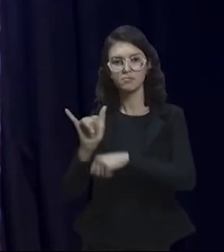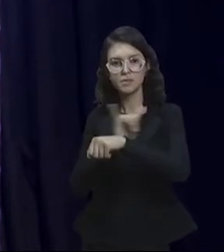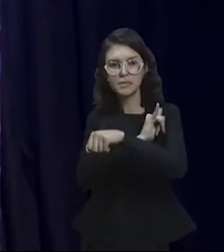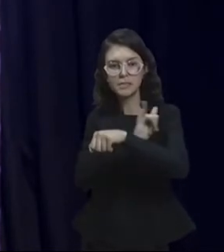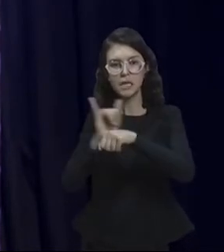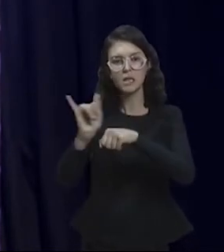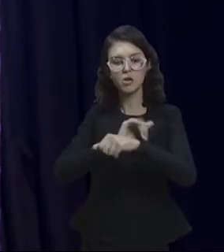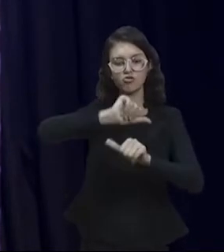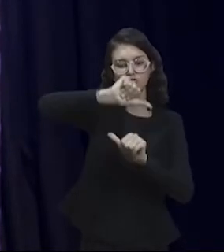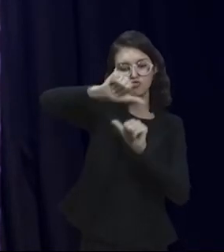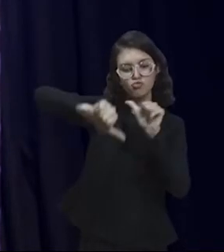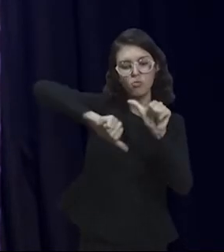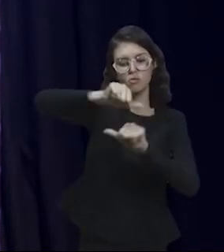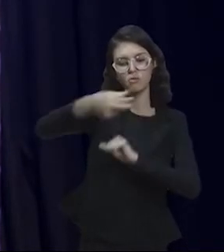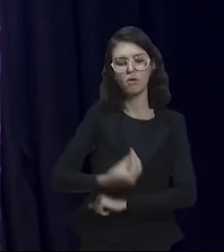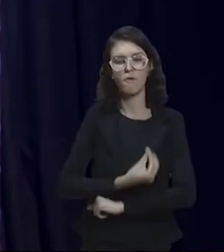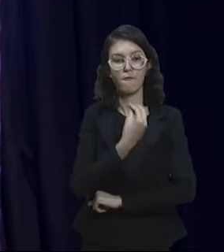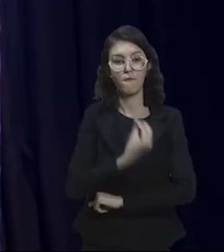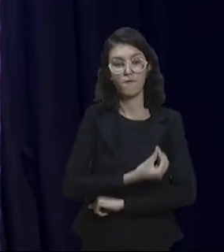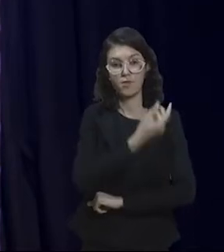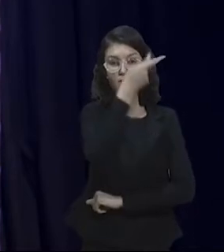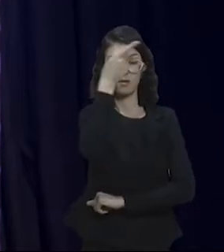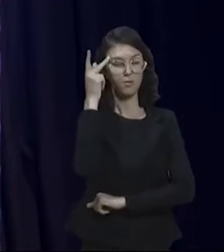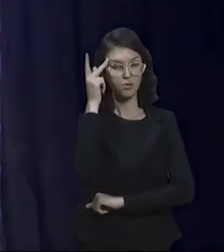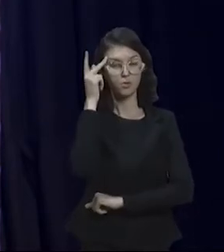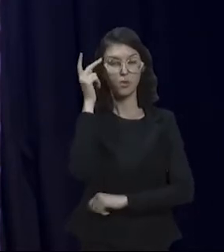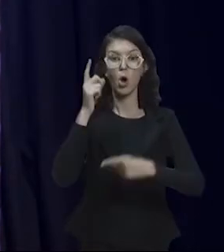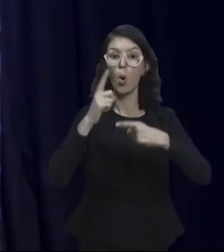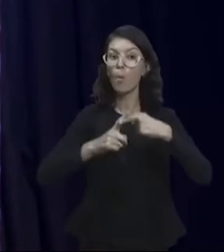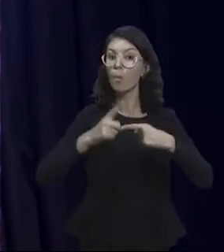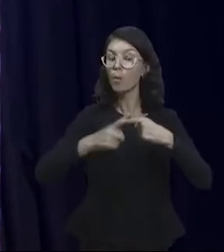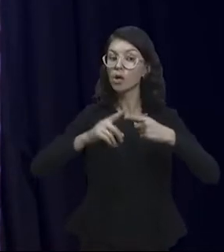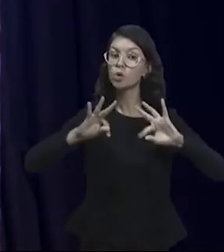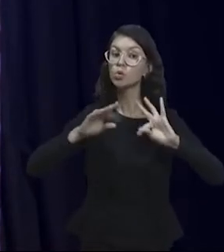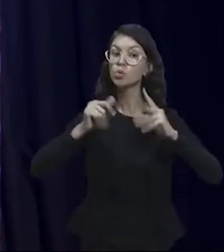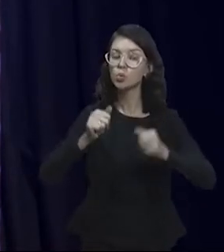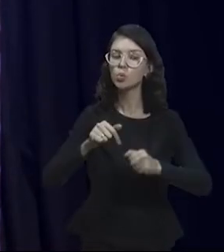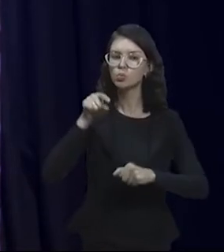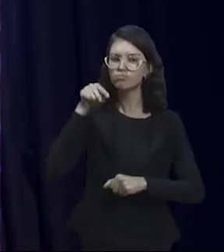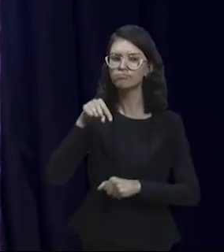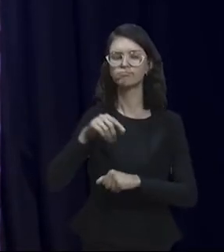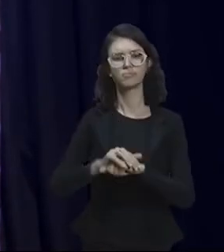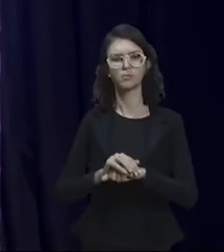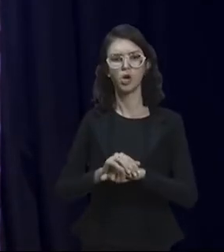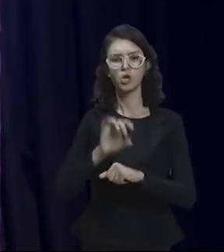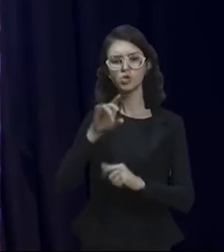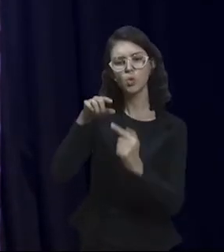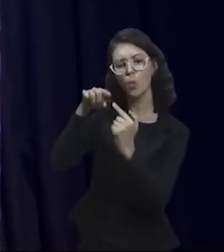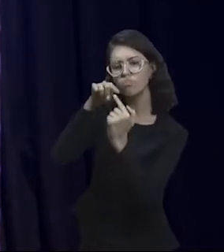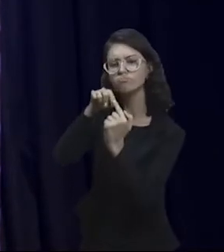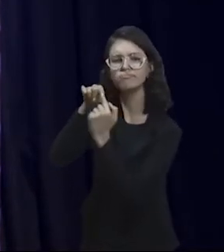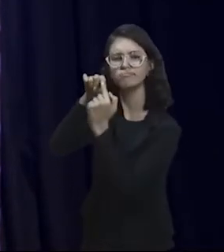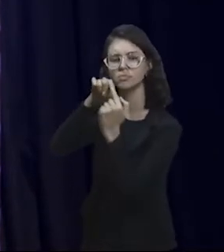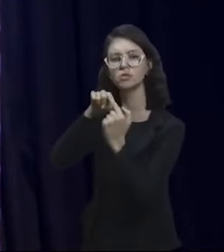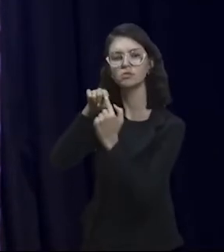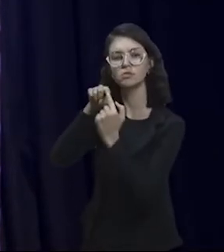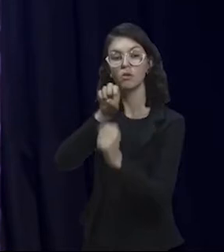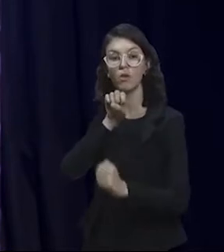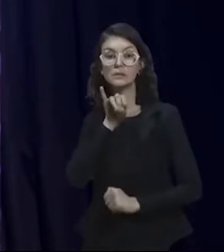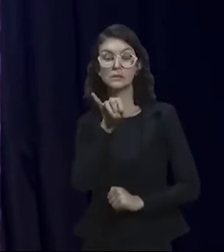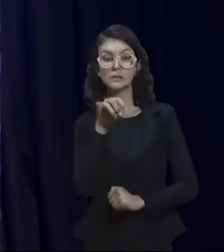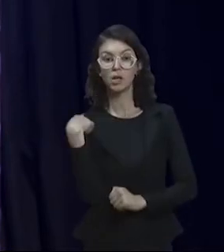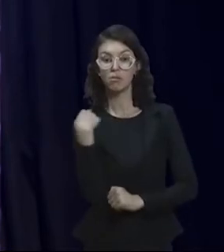de mudança na vida das pessoas. Porque tudo isso aqui só tem sentido se entrar